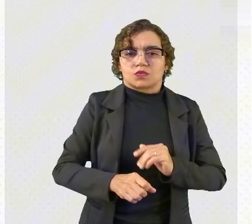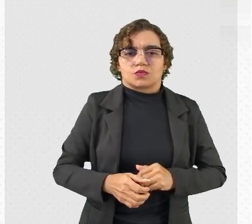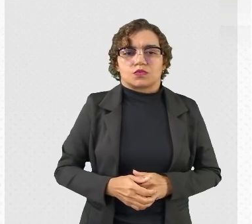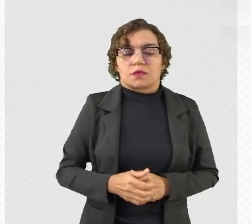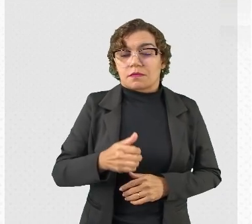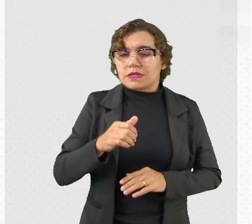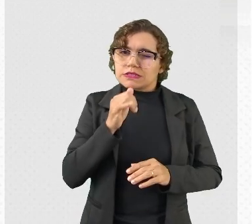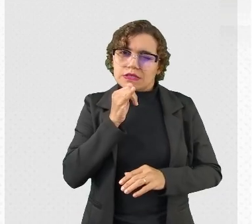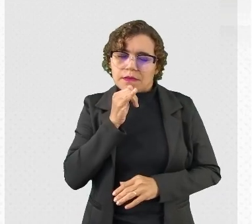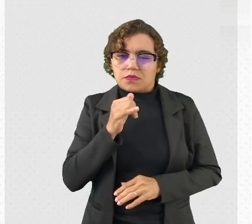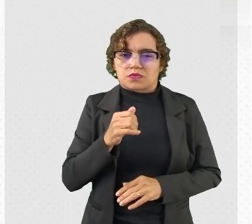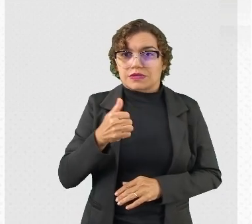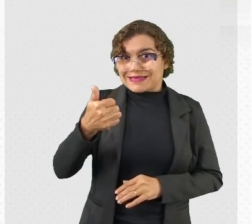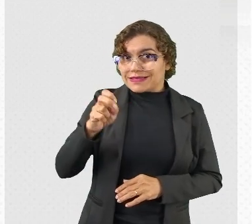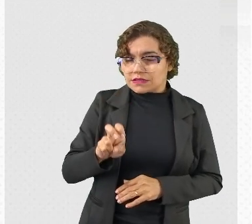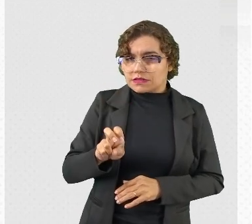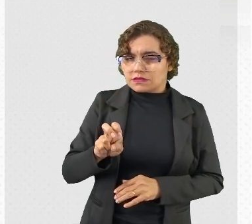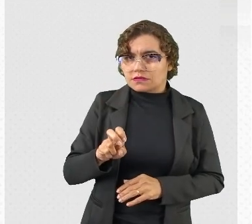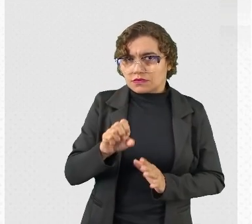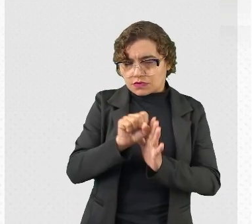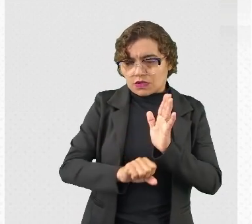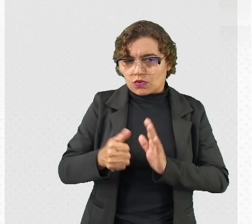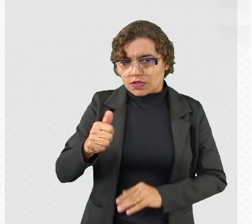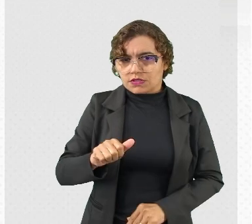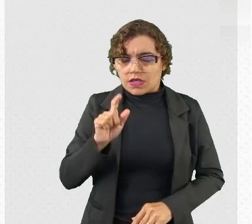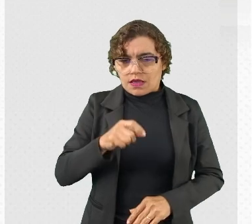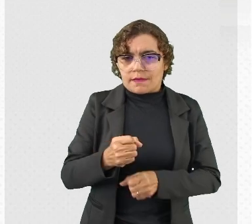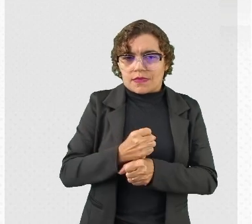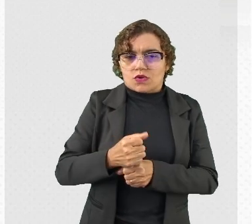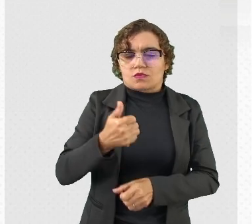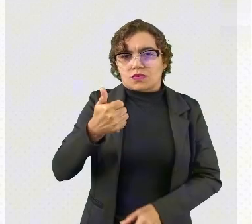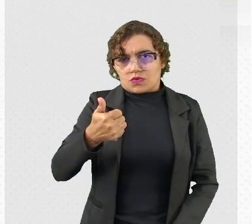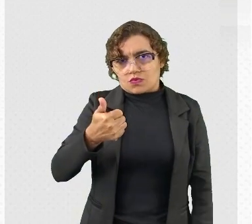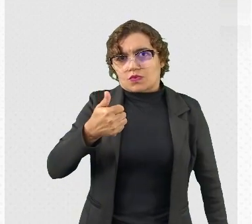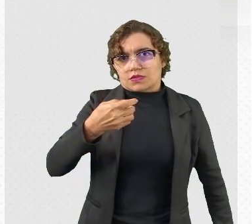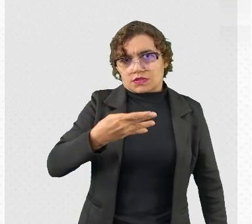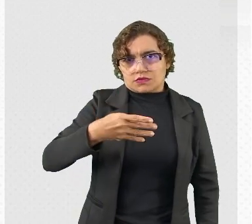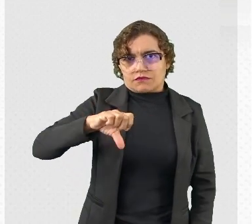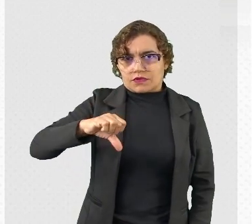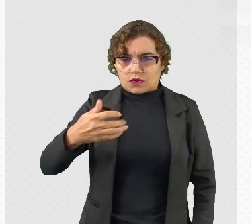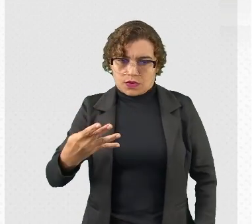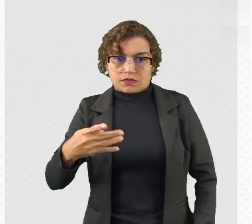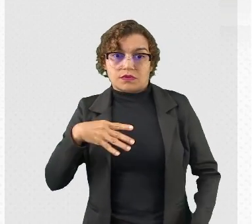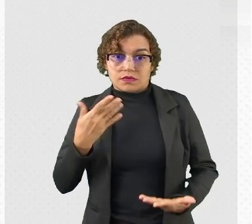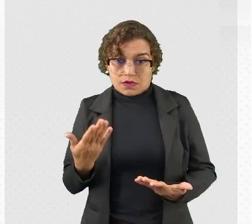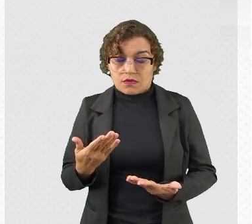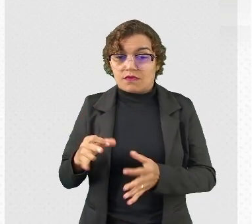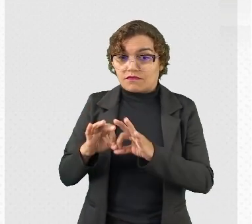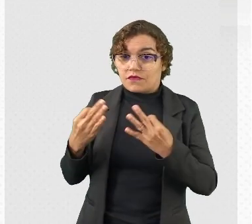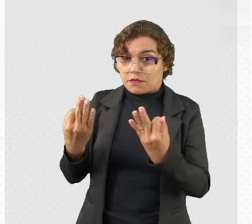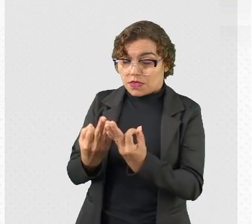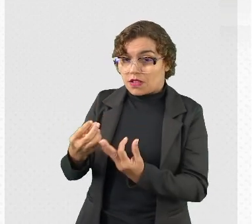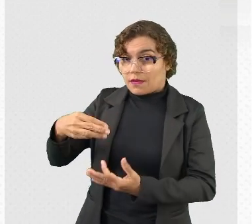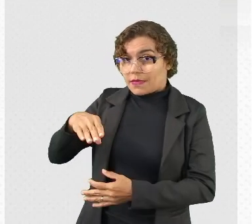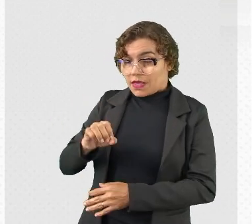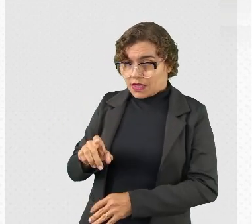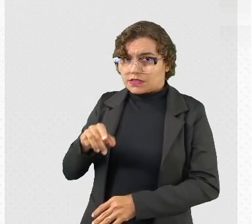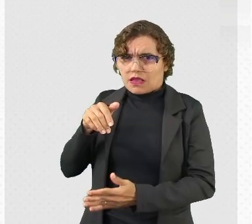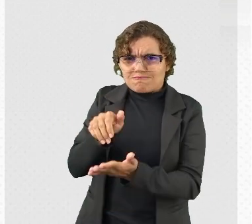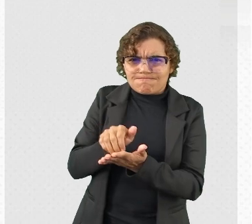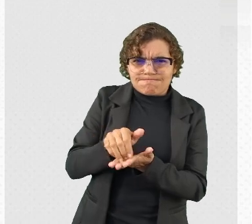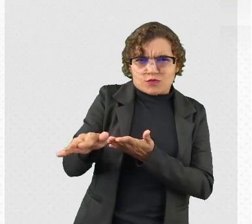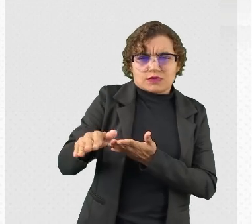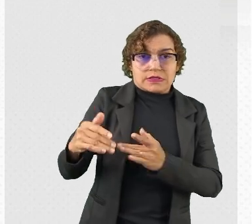1494, no caso, a grande e poderosíssima família Médici, ela foi expulsa da cidade, né? E